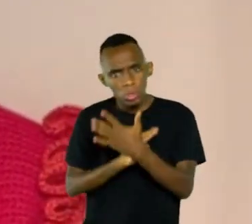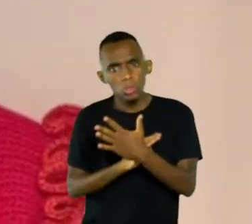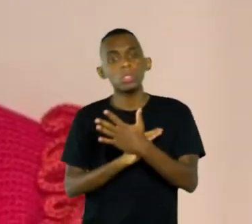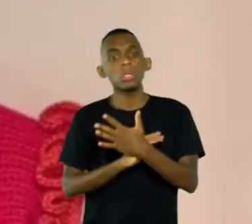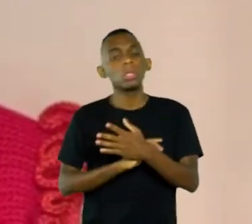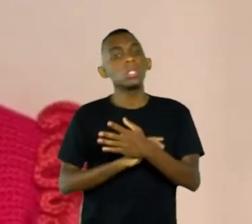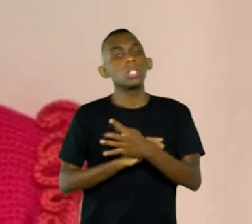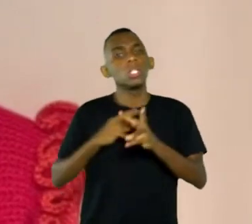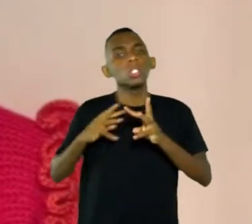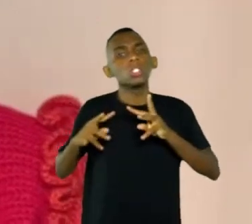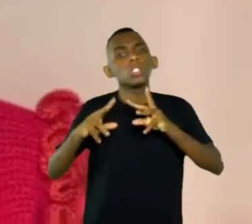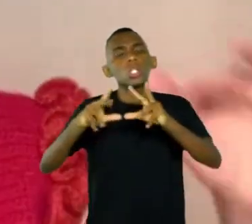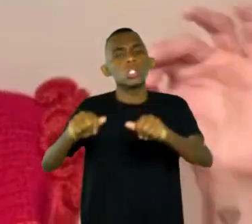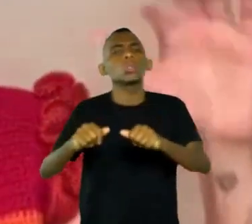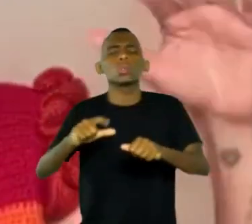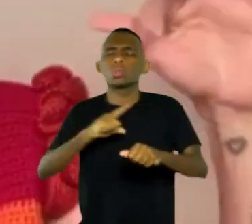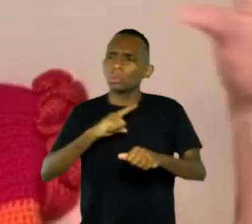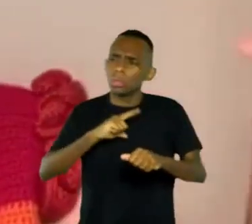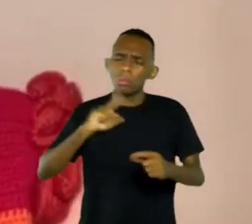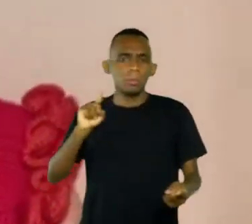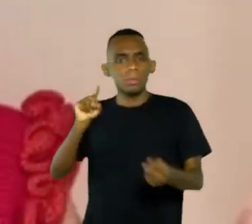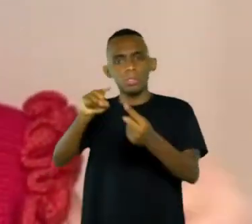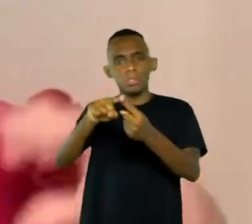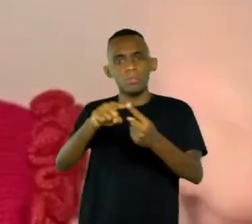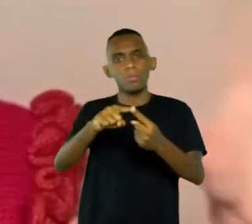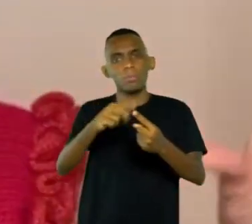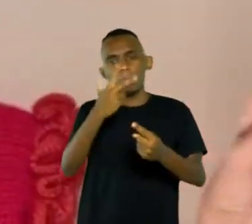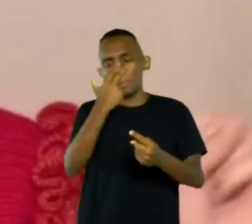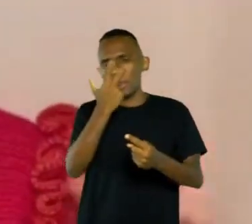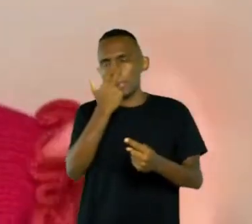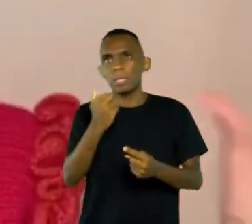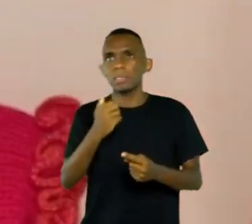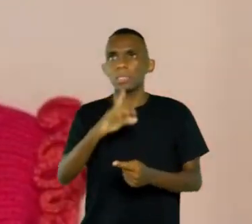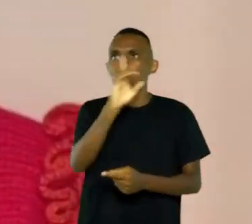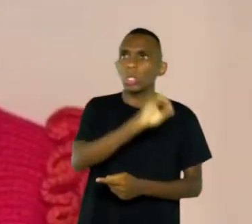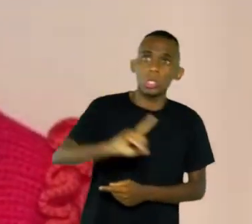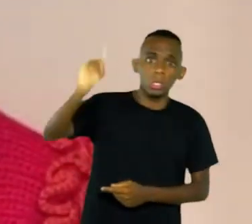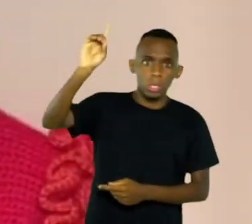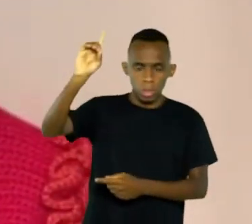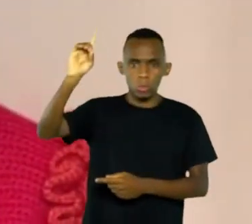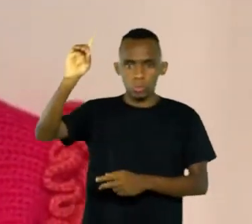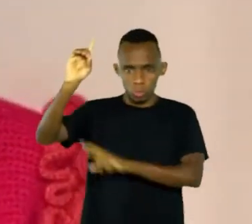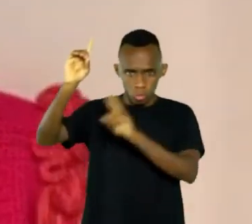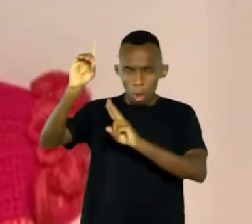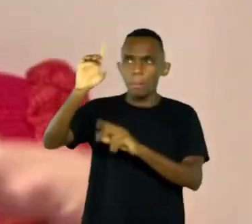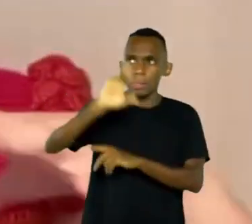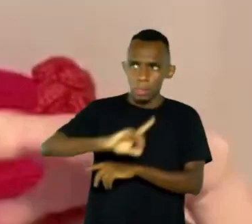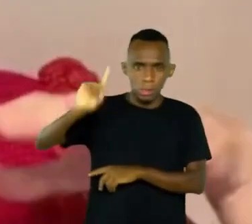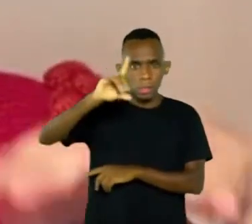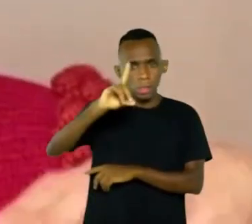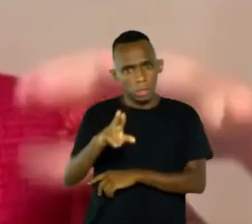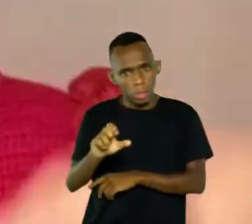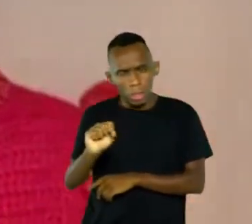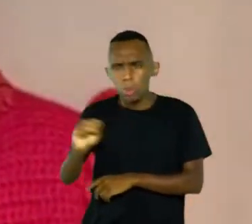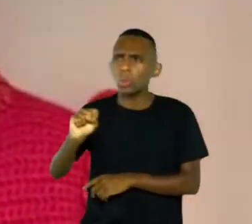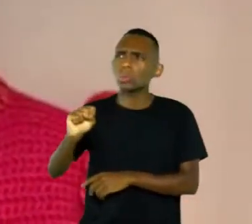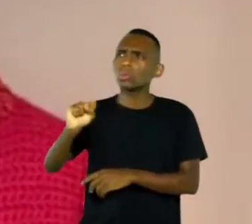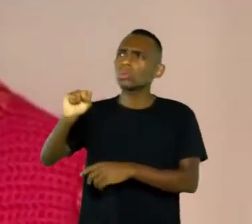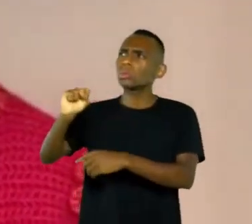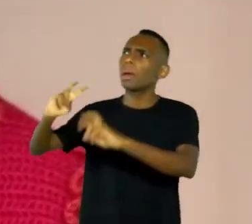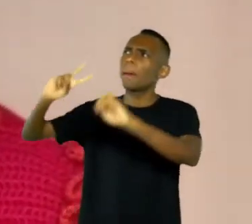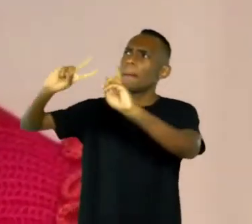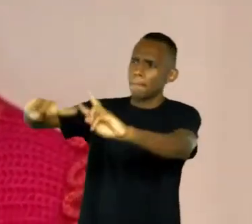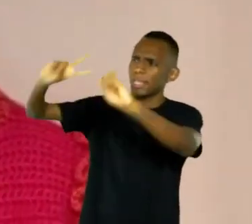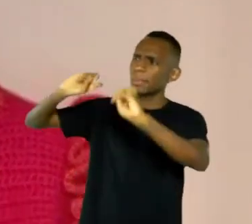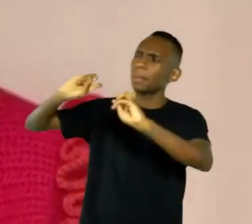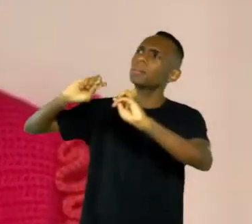tem algo maior. É como se o ser superior, ou Deus, que eu chamo de Deus, né? Visse a nossa vida de cima e a